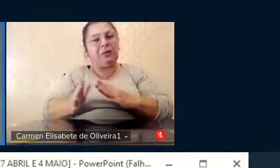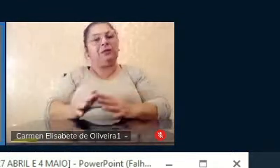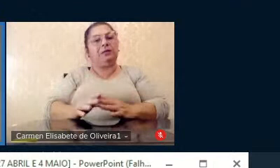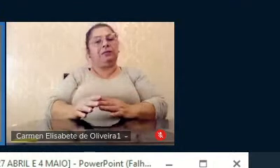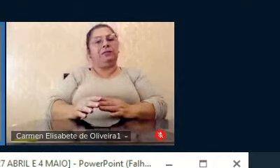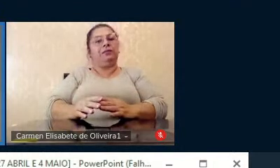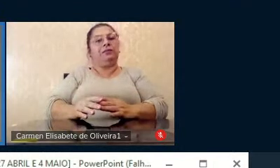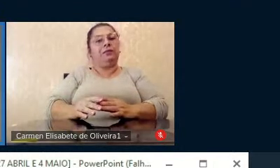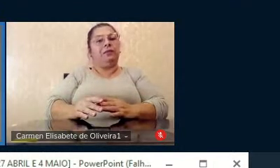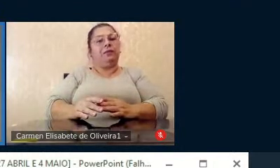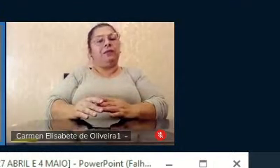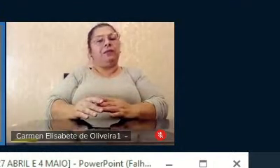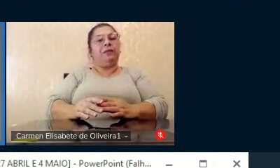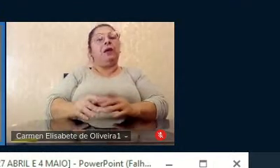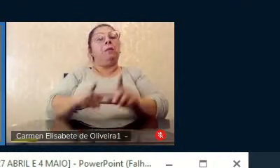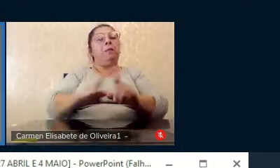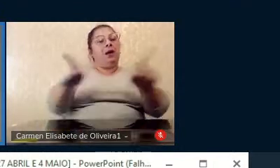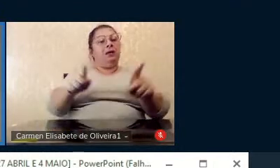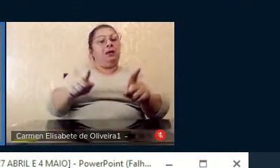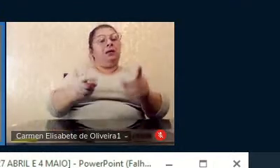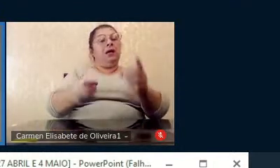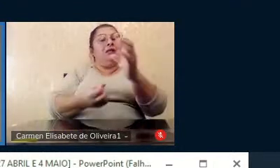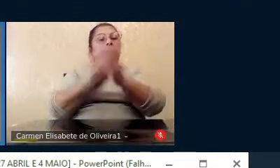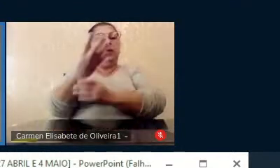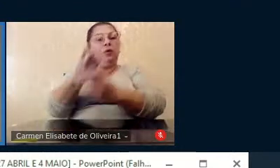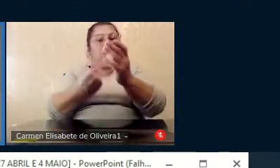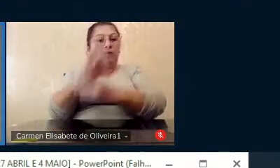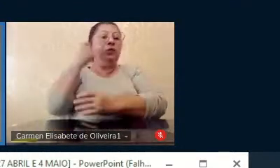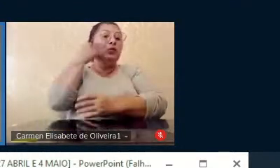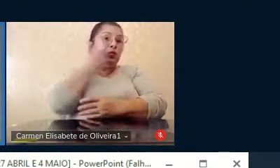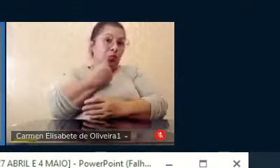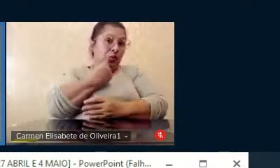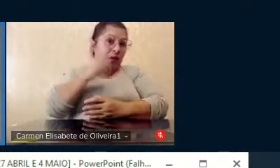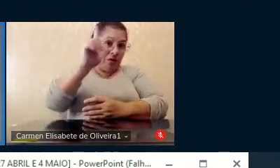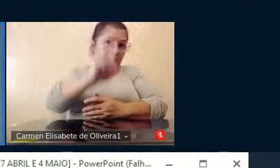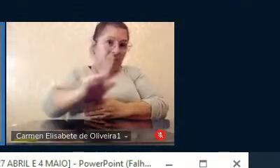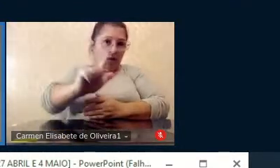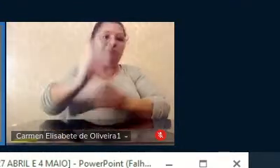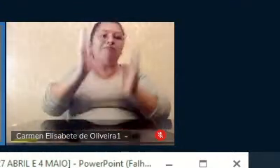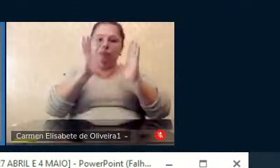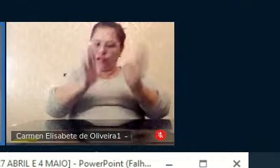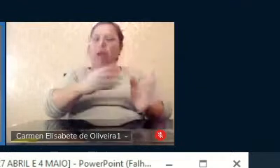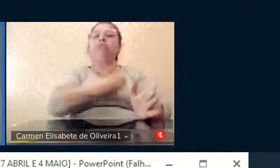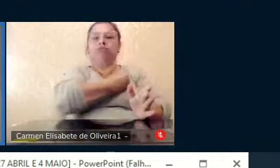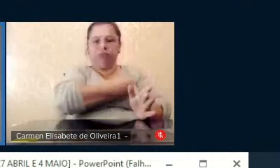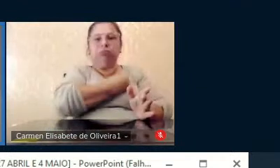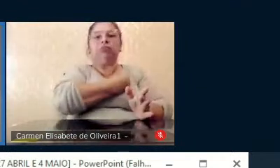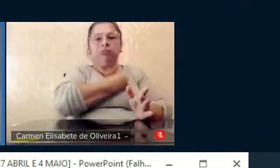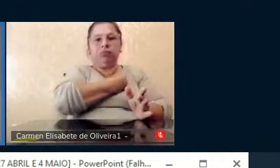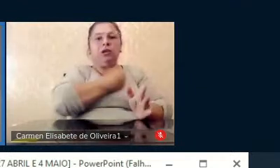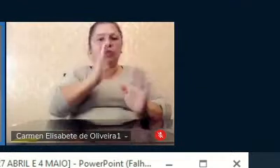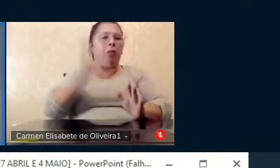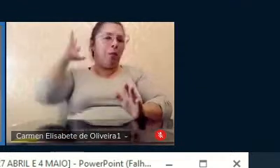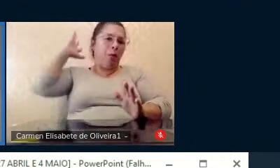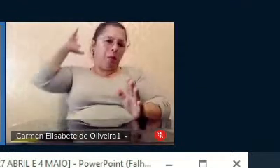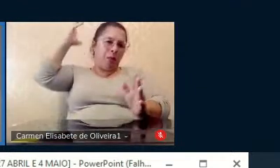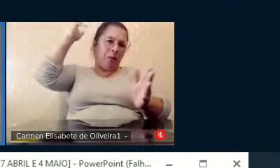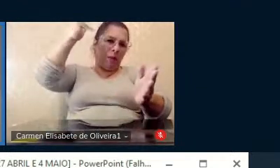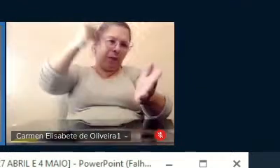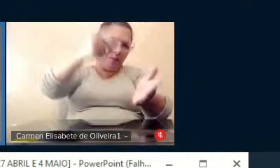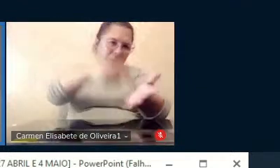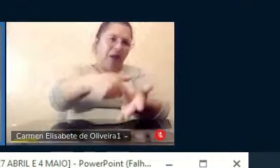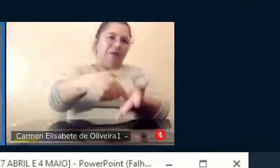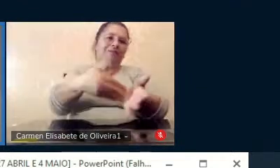Então, as produções surdas literárias, elas já existiam, sempre existiu, desde os primórdios, desde que os surdos se